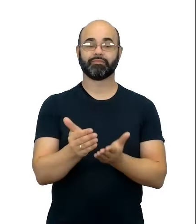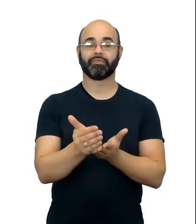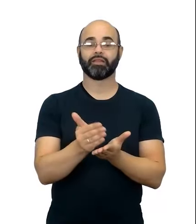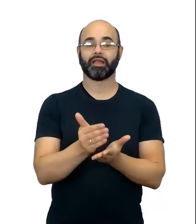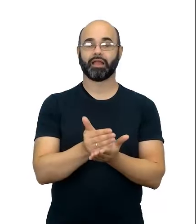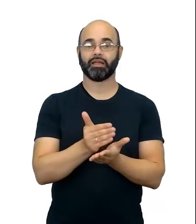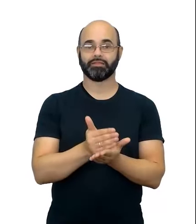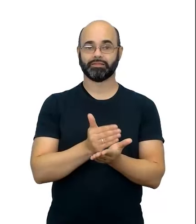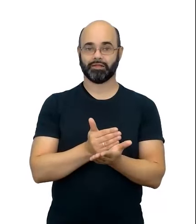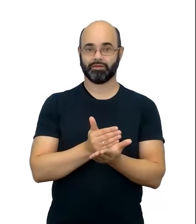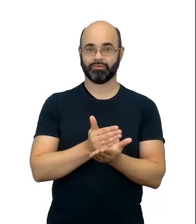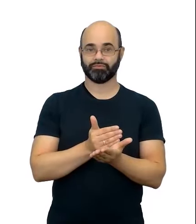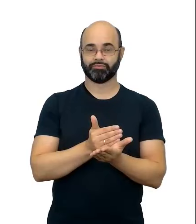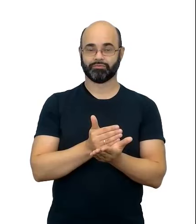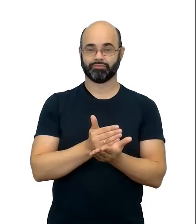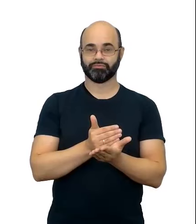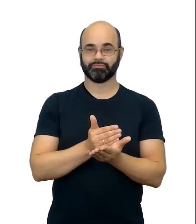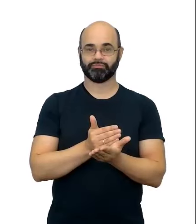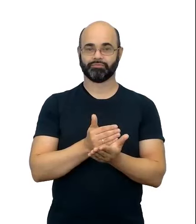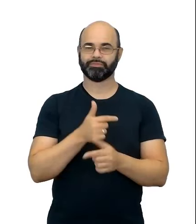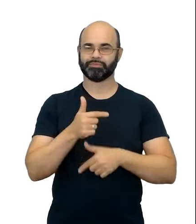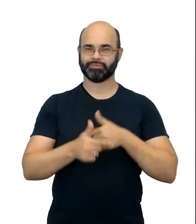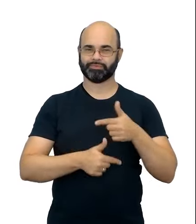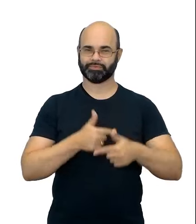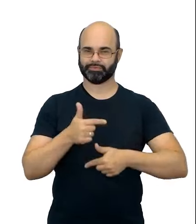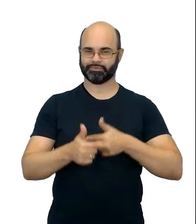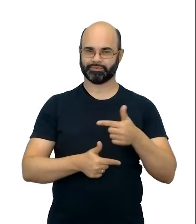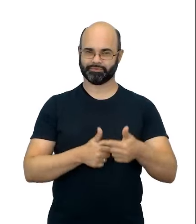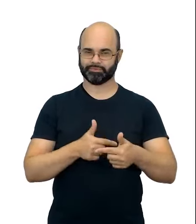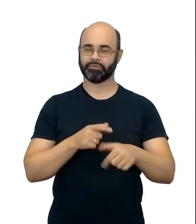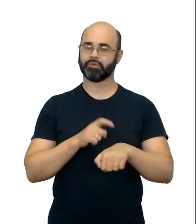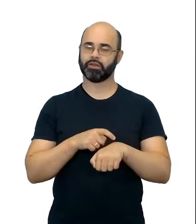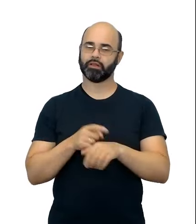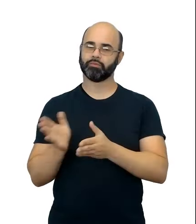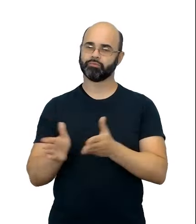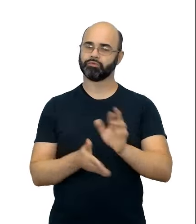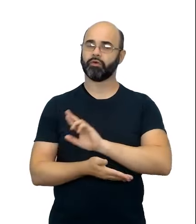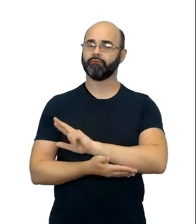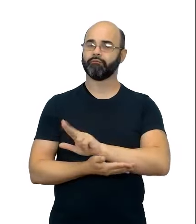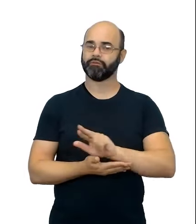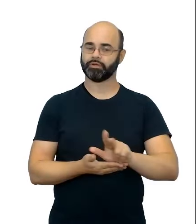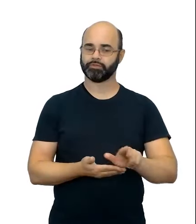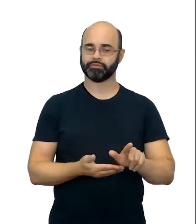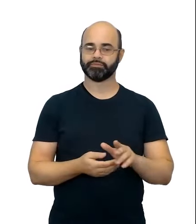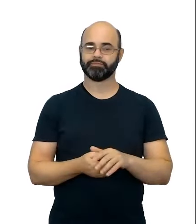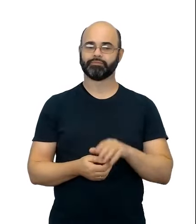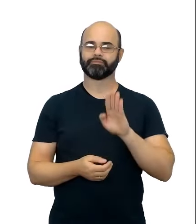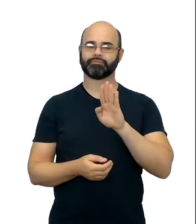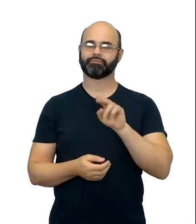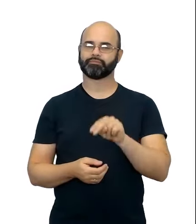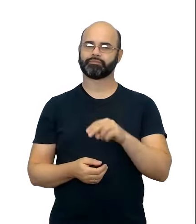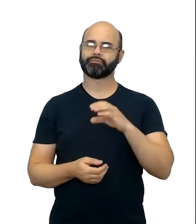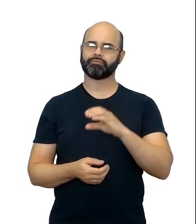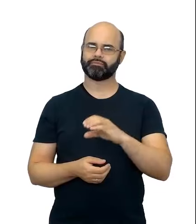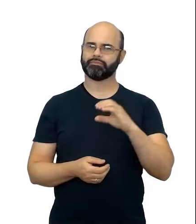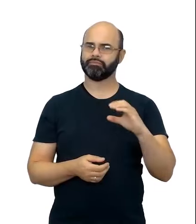são importantes que nós falemos sobre ele, que é que conforme a BNCC,